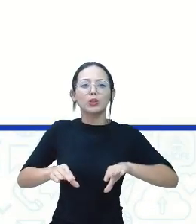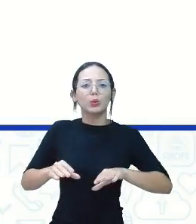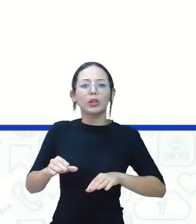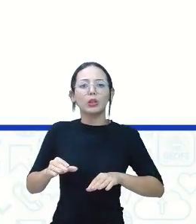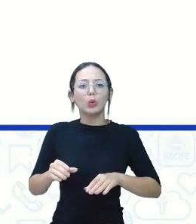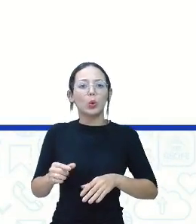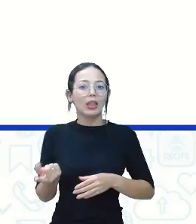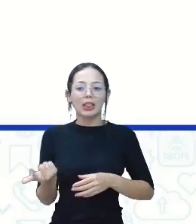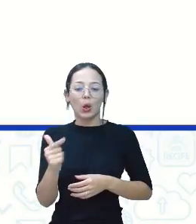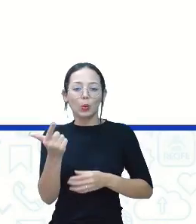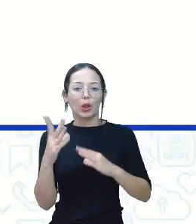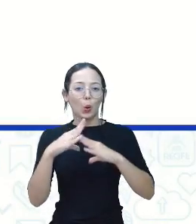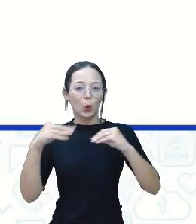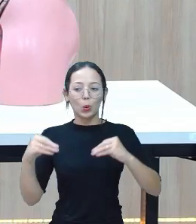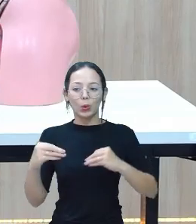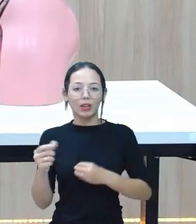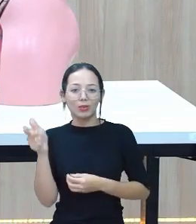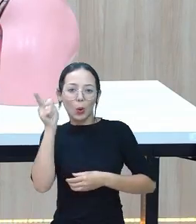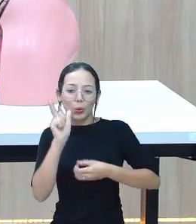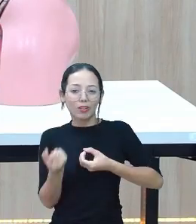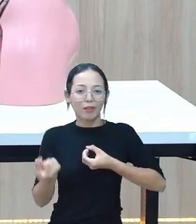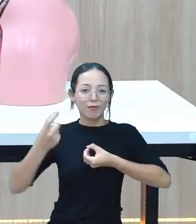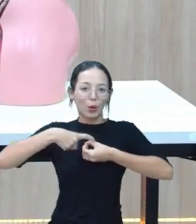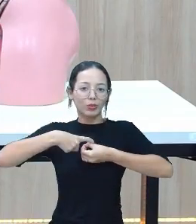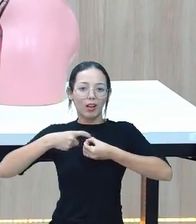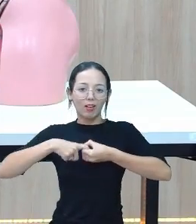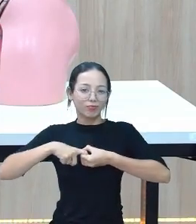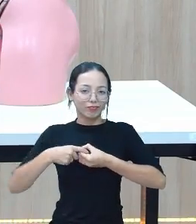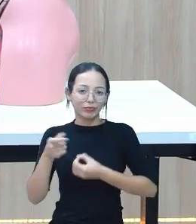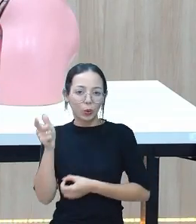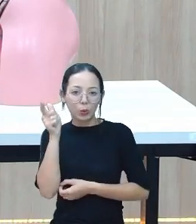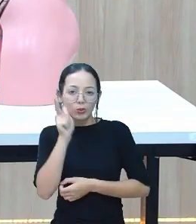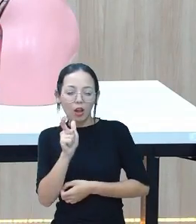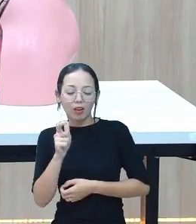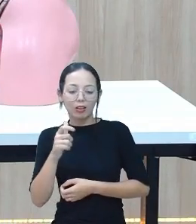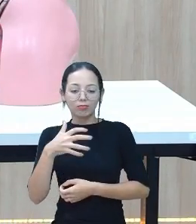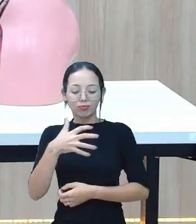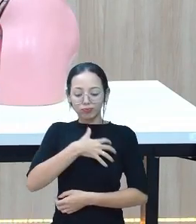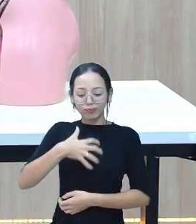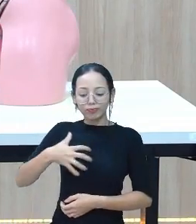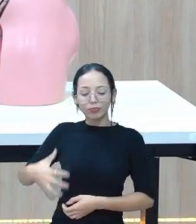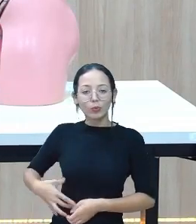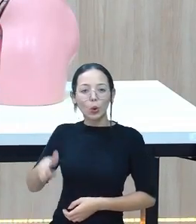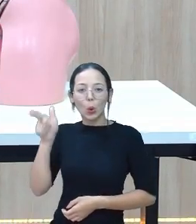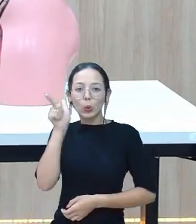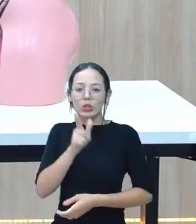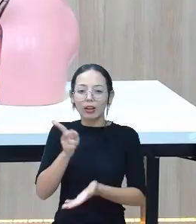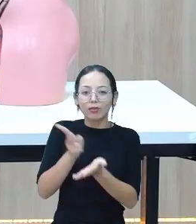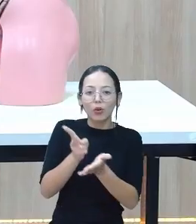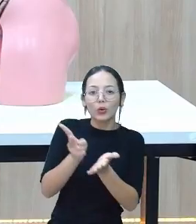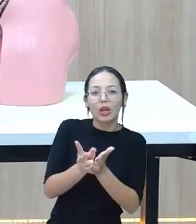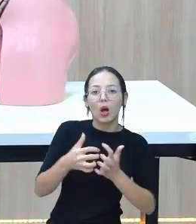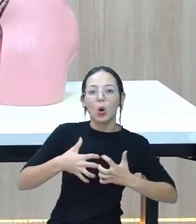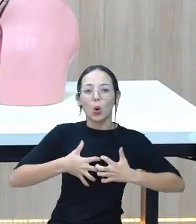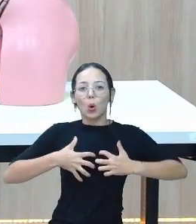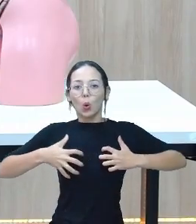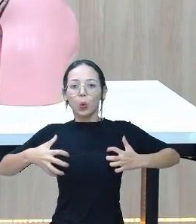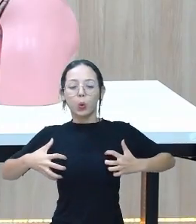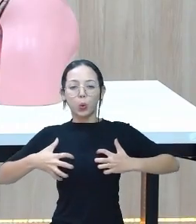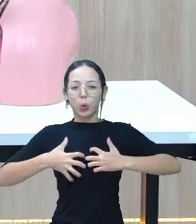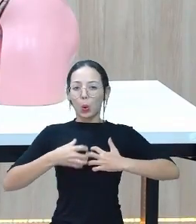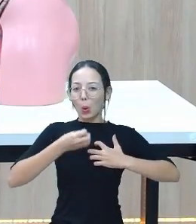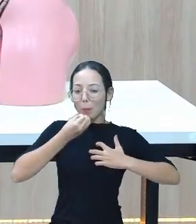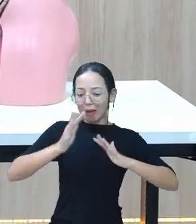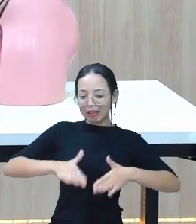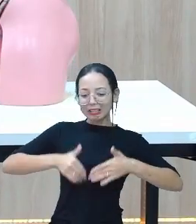dizer, não volta mais, não conseguimos mais que o organismo volte a funcionar, que os pulmões voltem a ficar